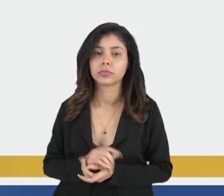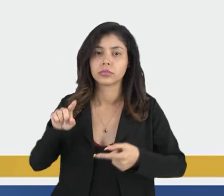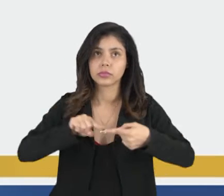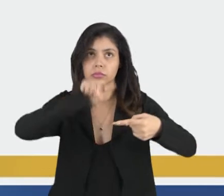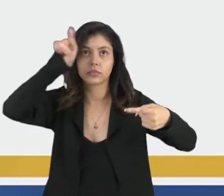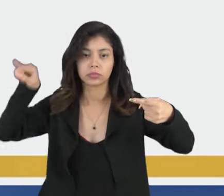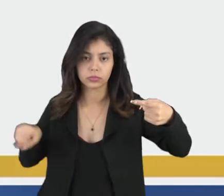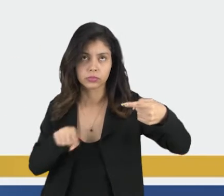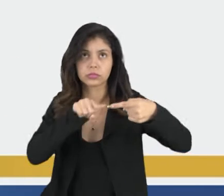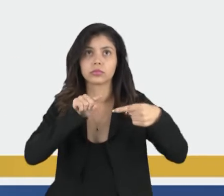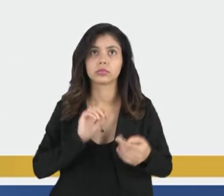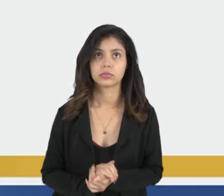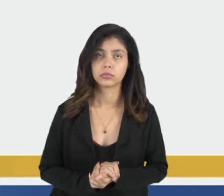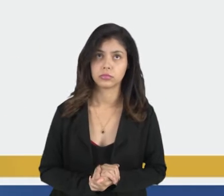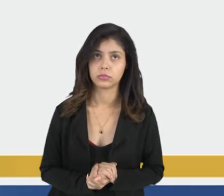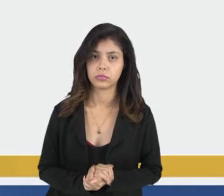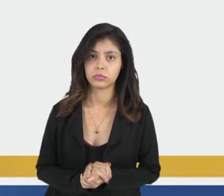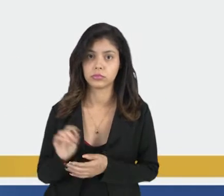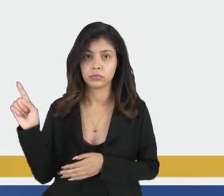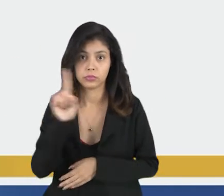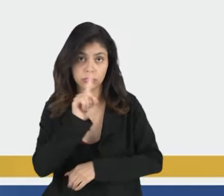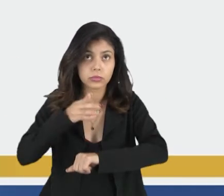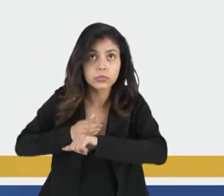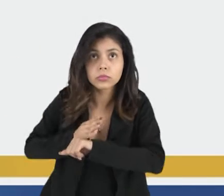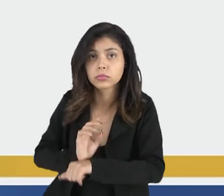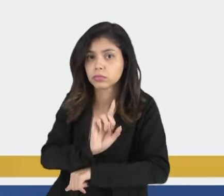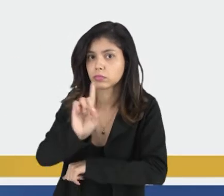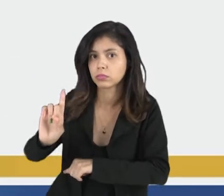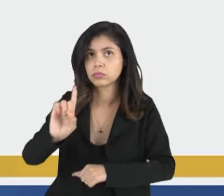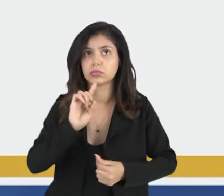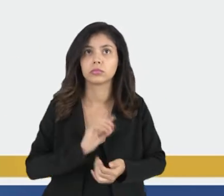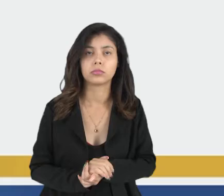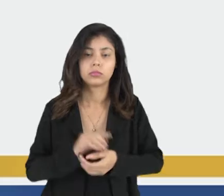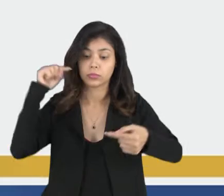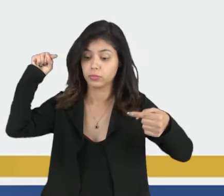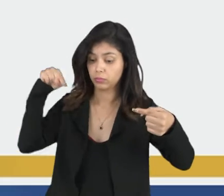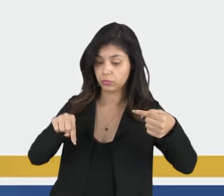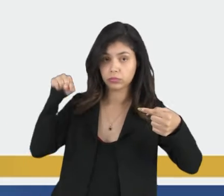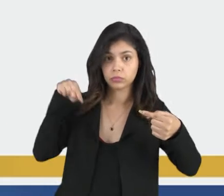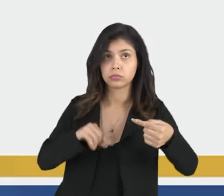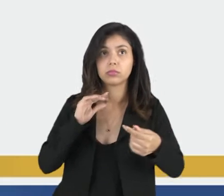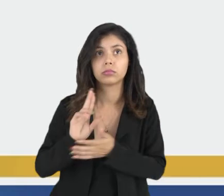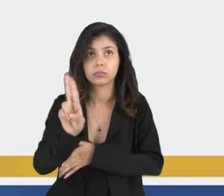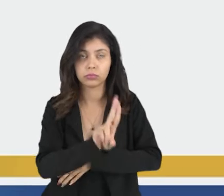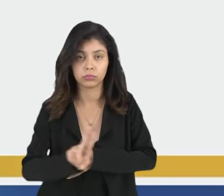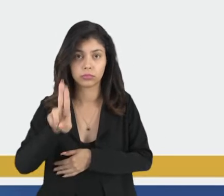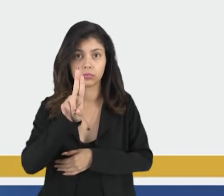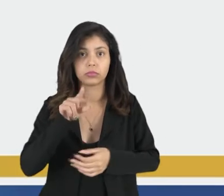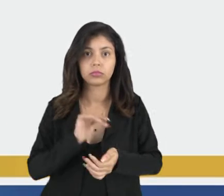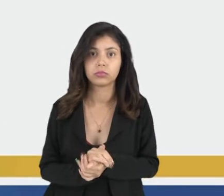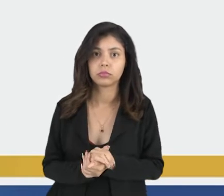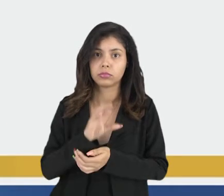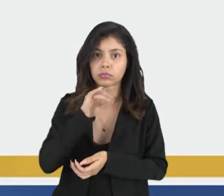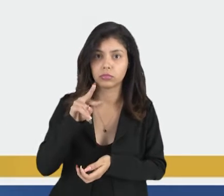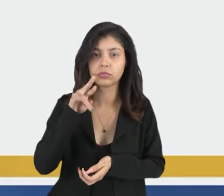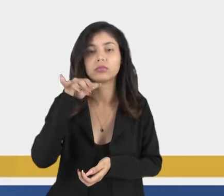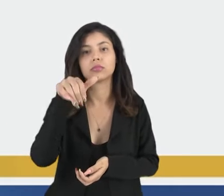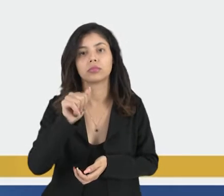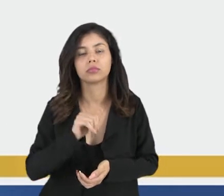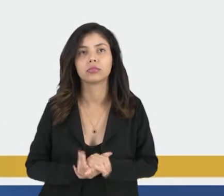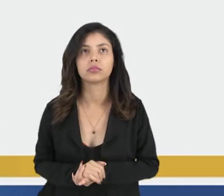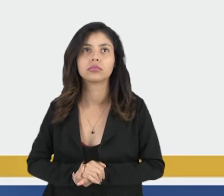da circunferência e que não passe pelo centro é chamado de corda.